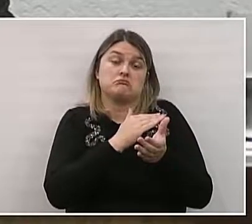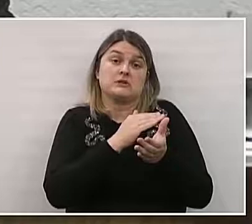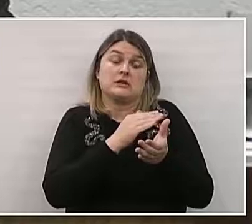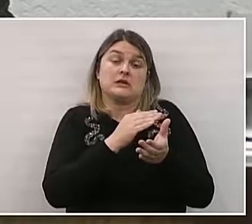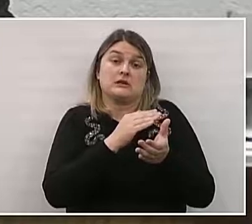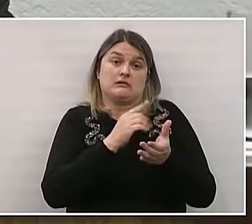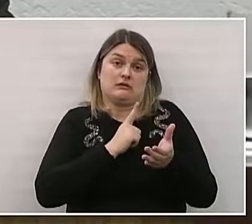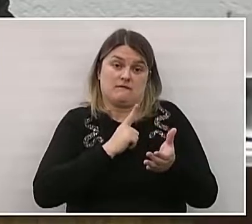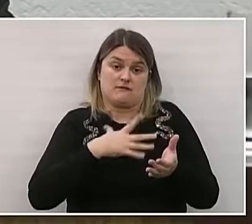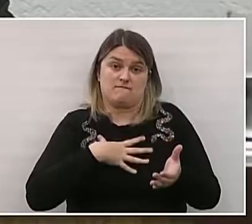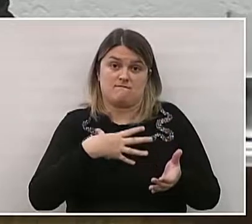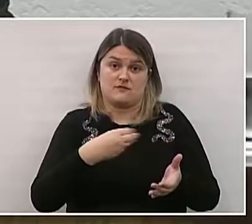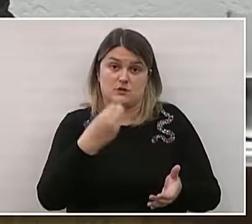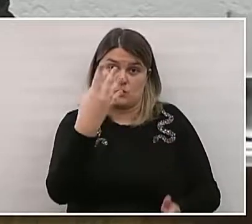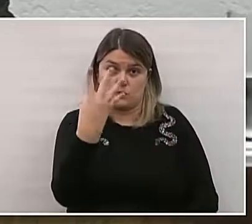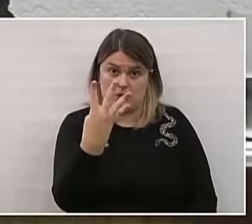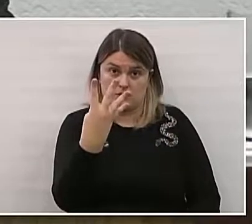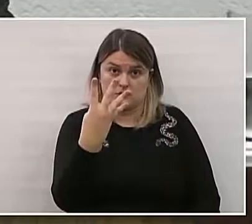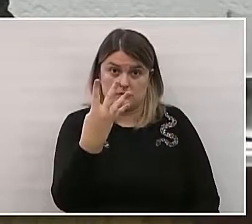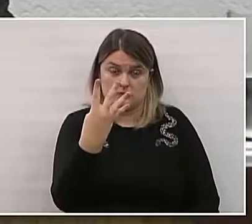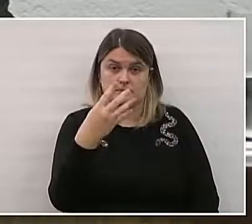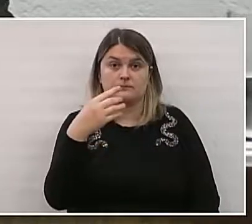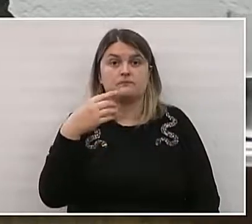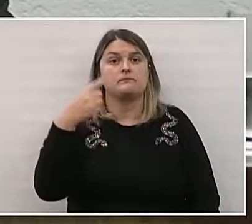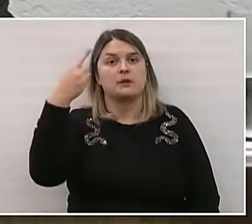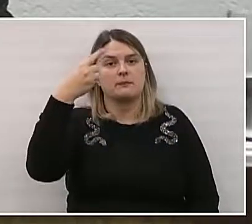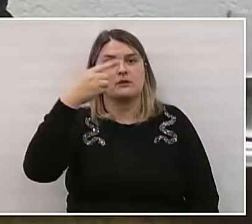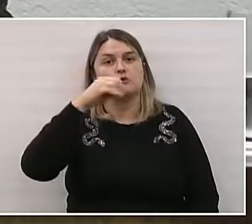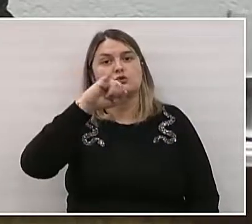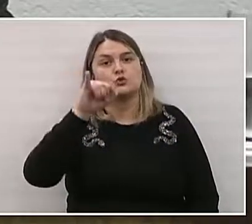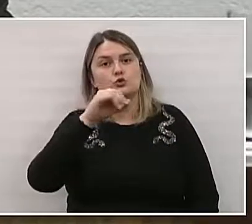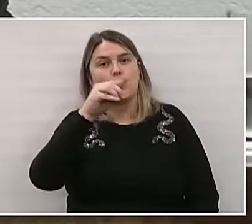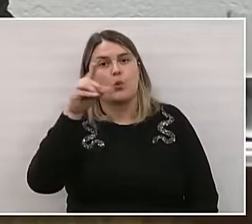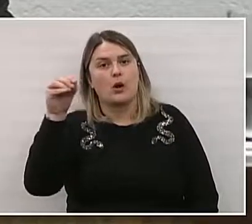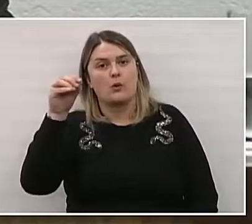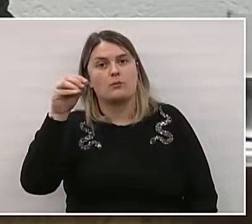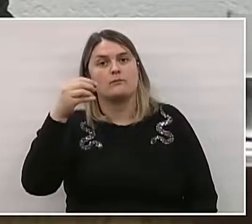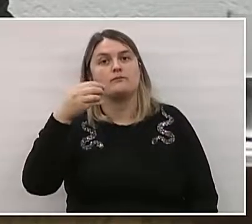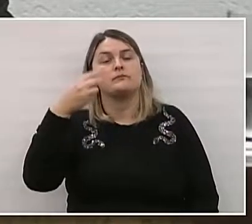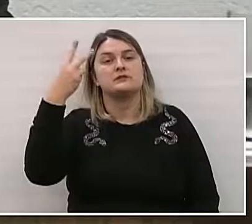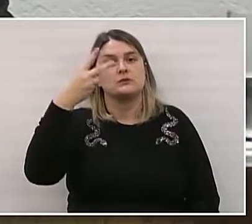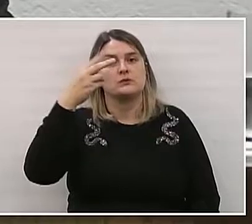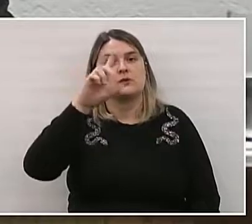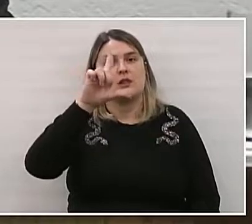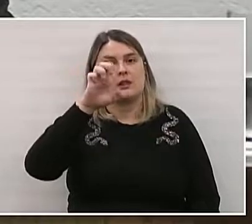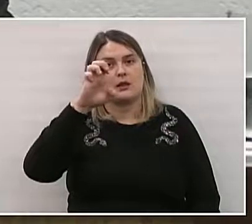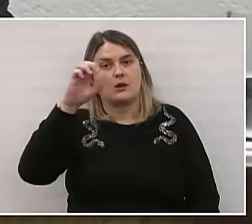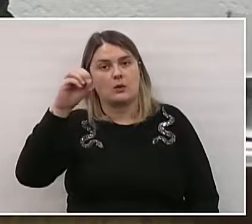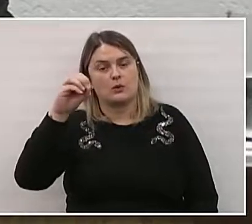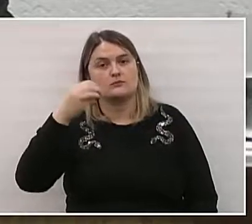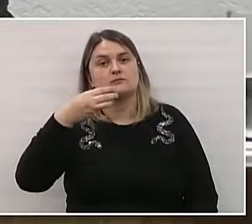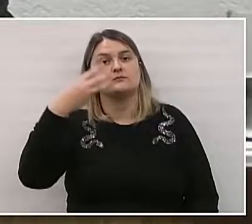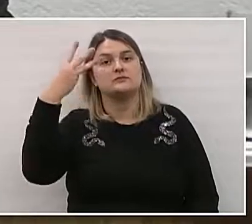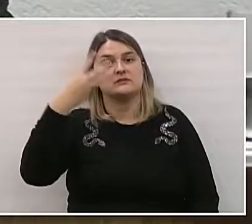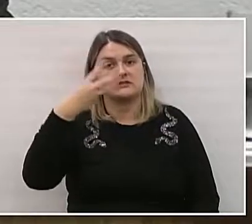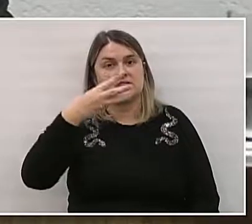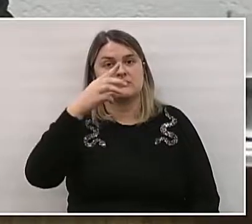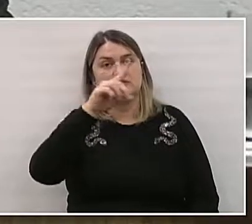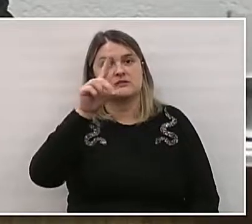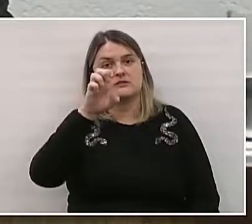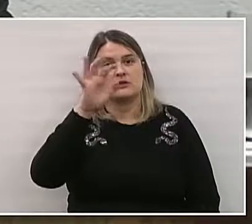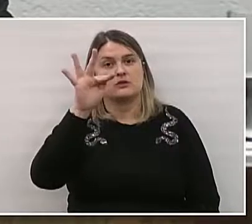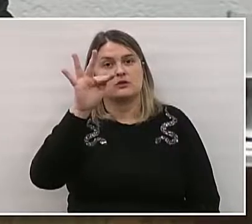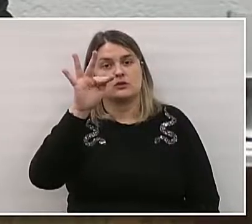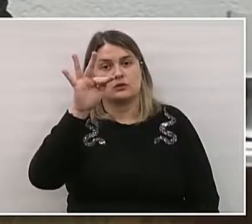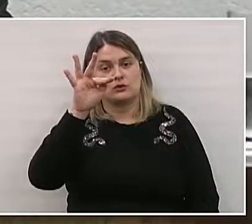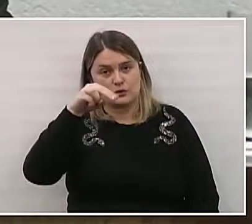tornou mãe de 4 filhos: João Miguel Machelli, Léo Marcos Machelli, Zenófio